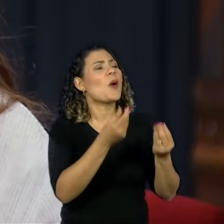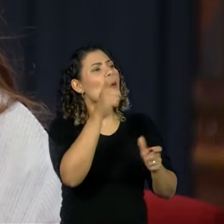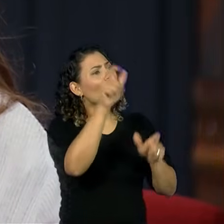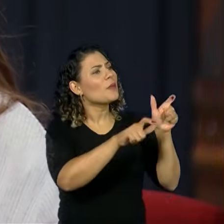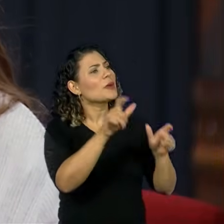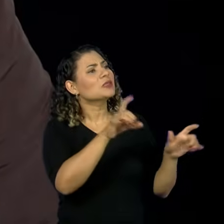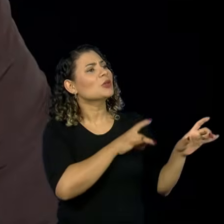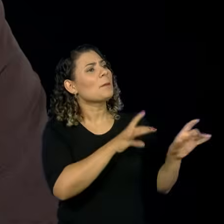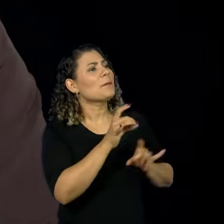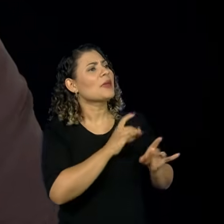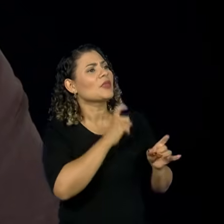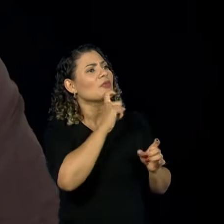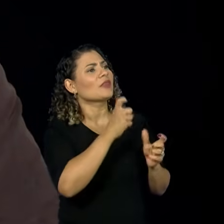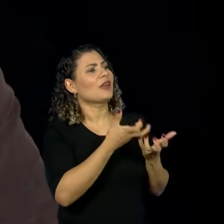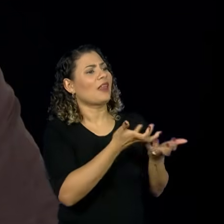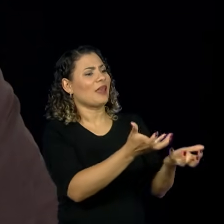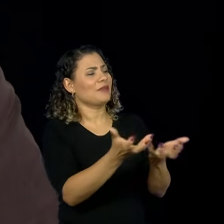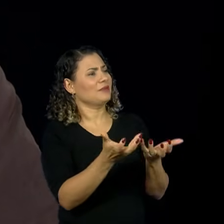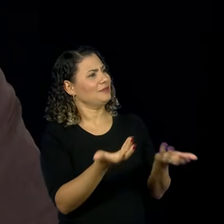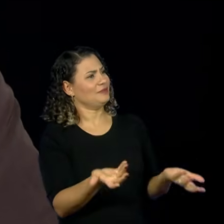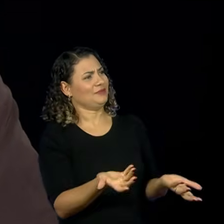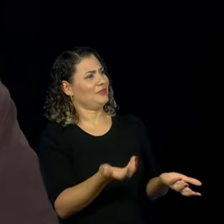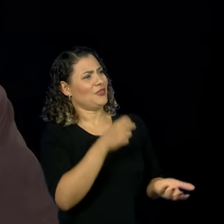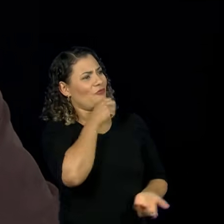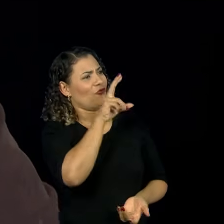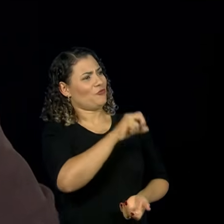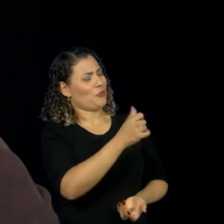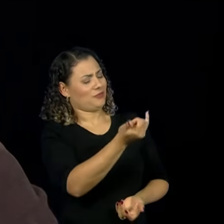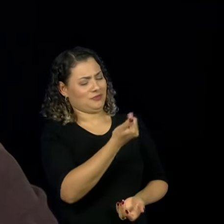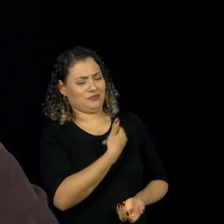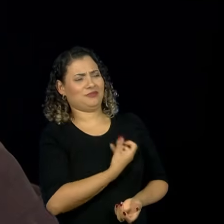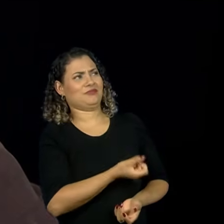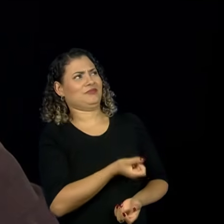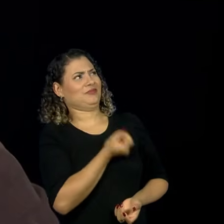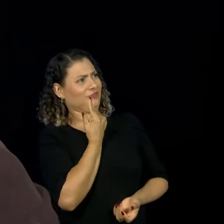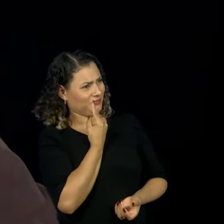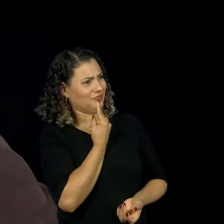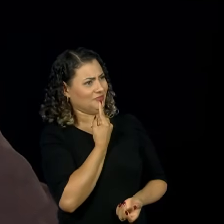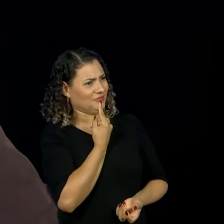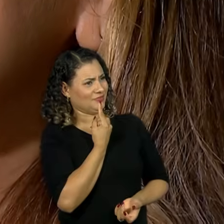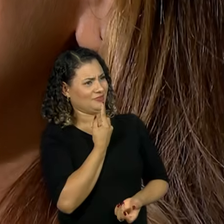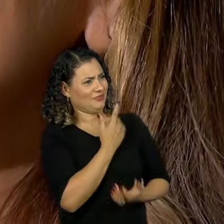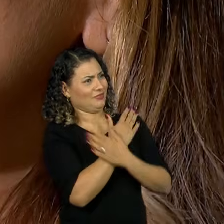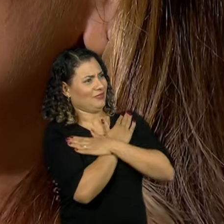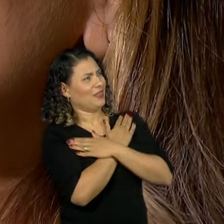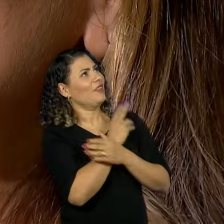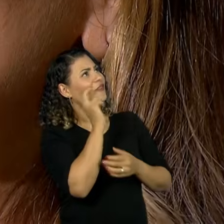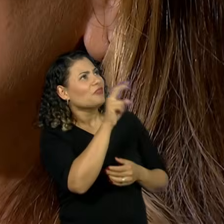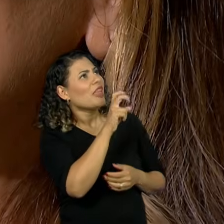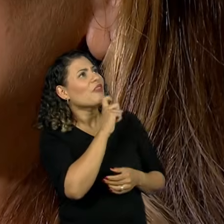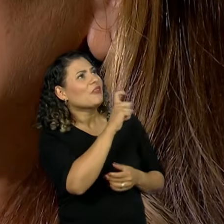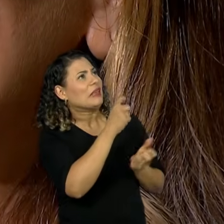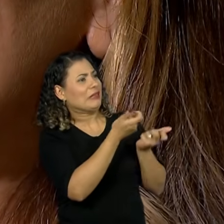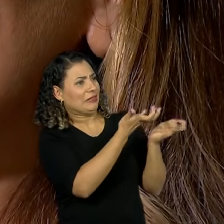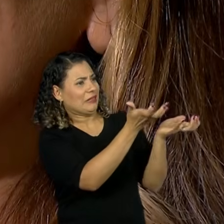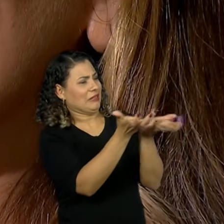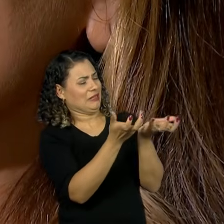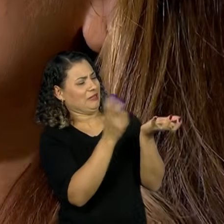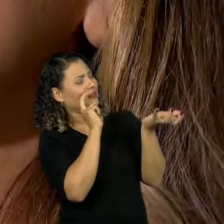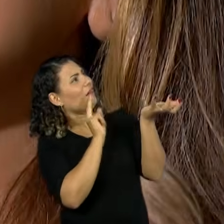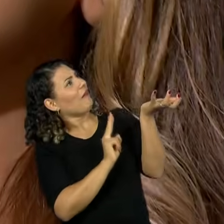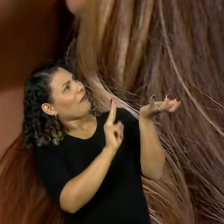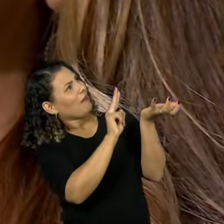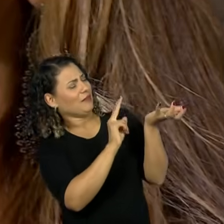Né? É um detalhe, tudo bem, mas tem muitas outras. Eu imagino que deva ter outras coisas que vão acontecer. Tem umas coisas, tem uma